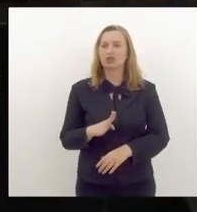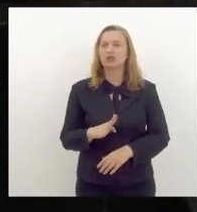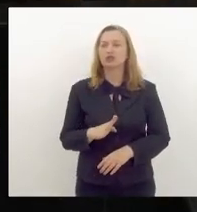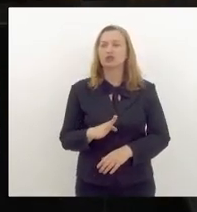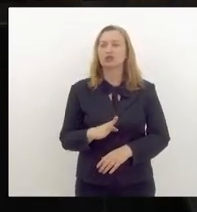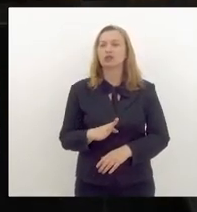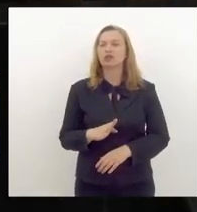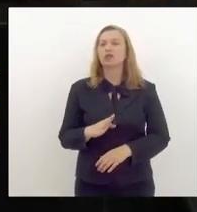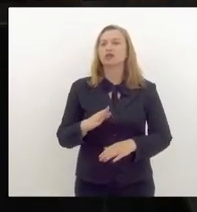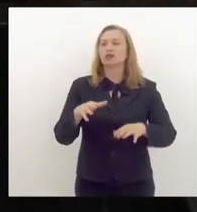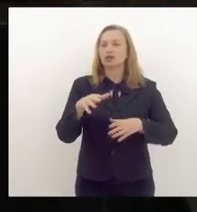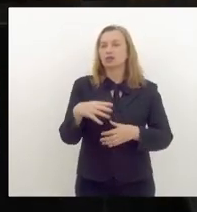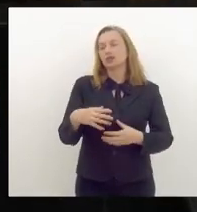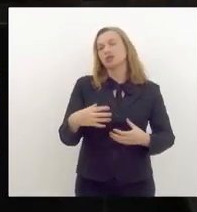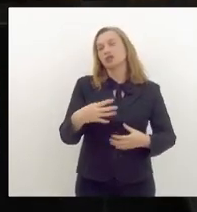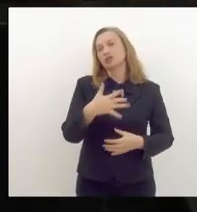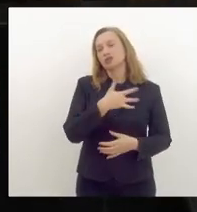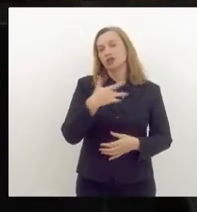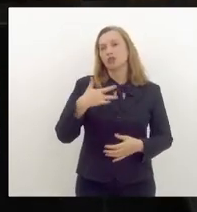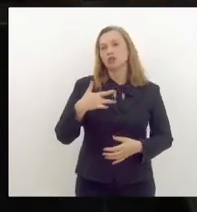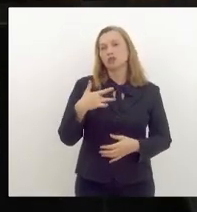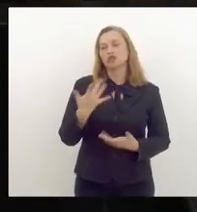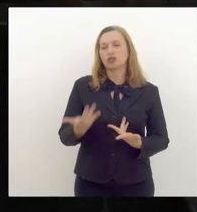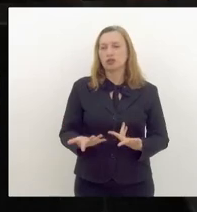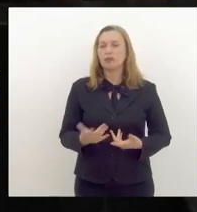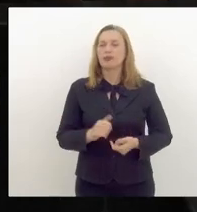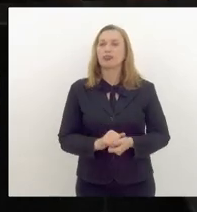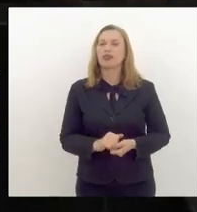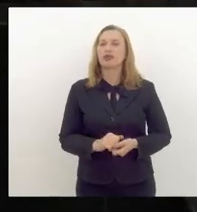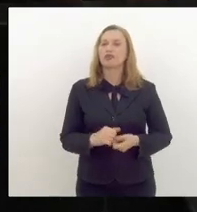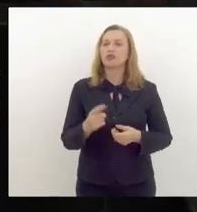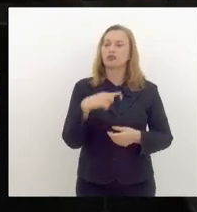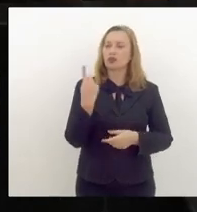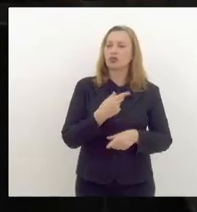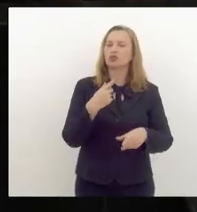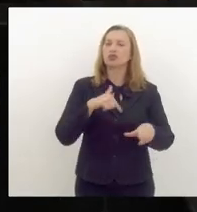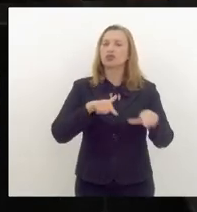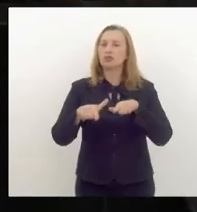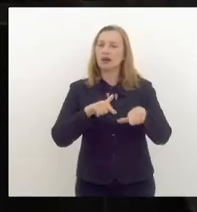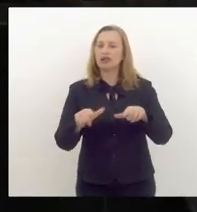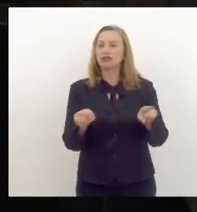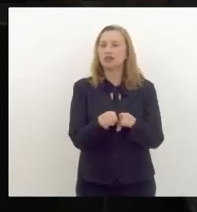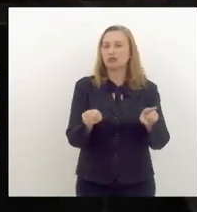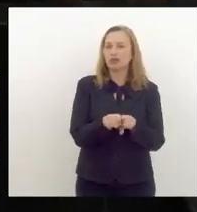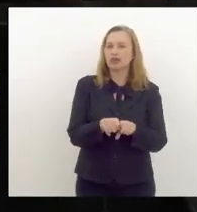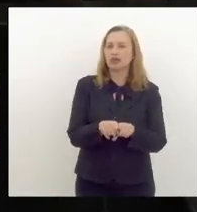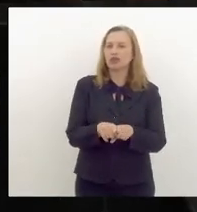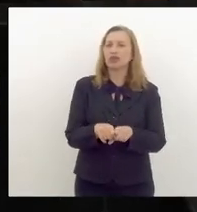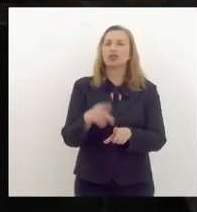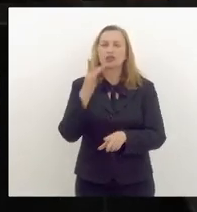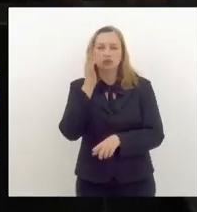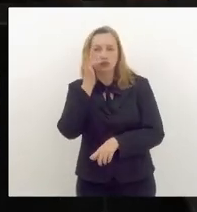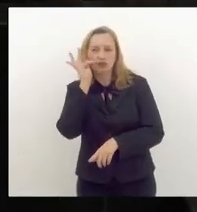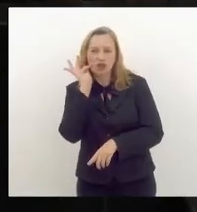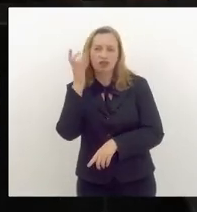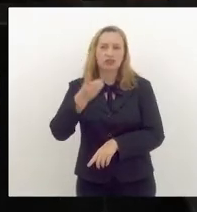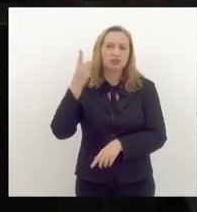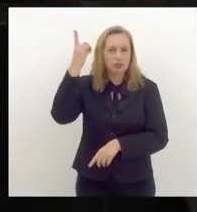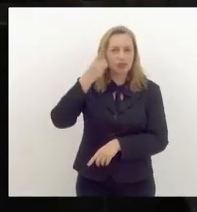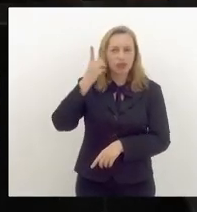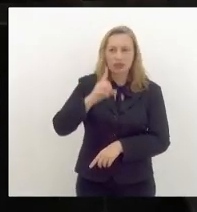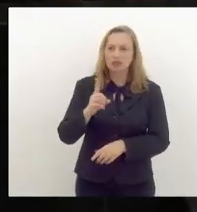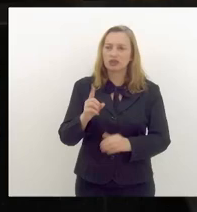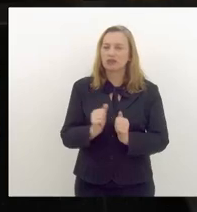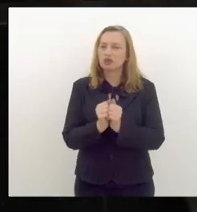e é muito importante destacar que a Assembleia Legislativa através do nosso mandato também através do mandato Flávio que passa por de outro painel de outras atividades